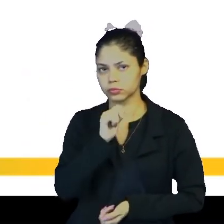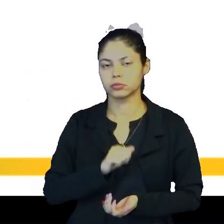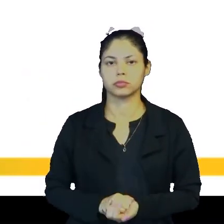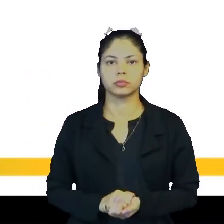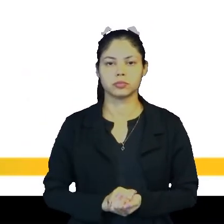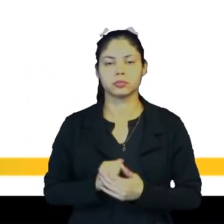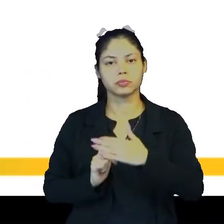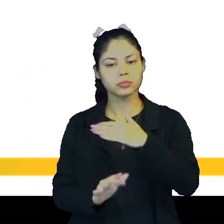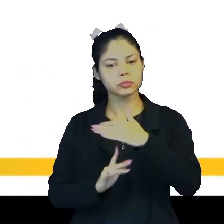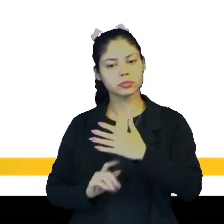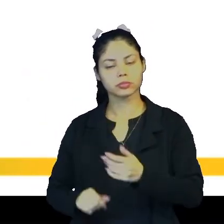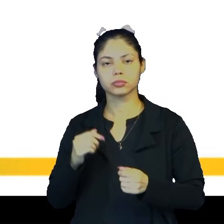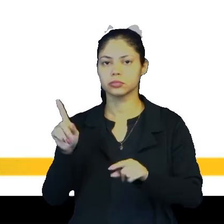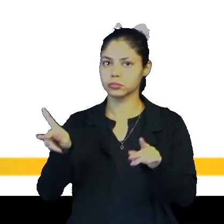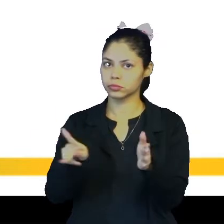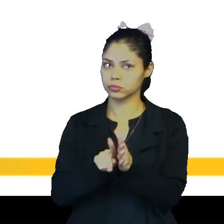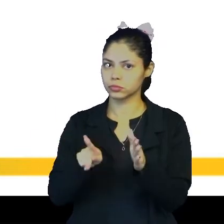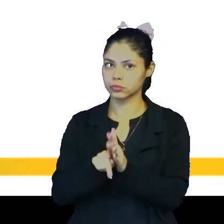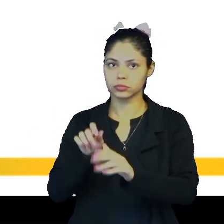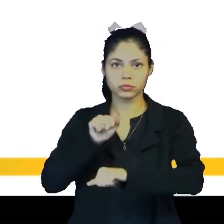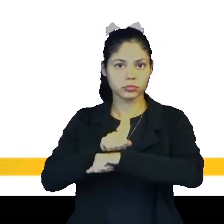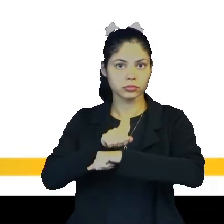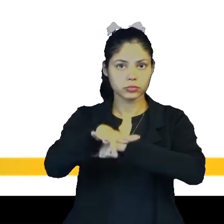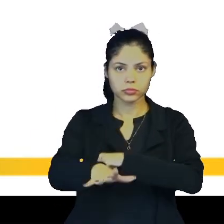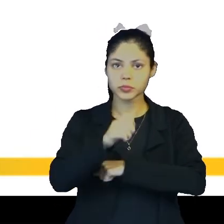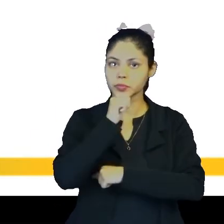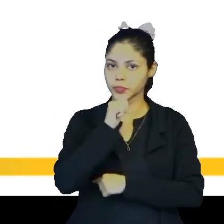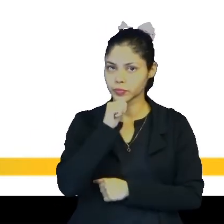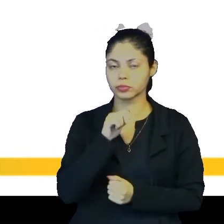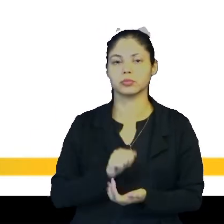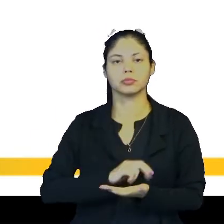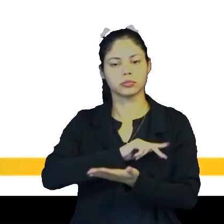Não, os deslocamentos na pré-história eles ocorriam